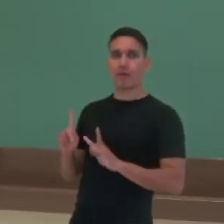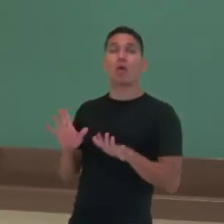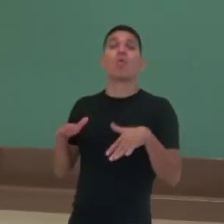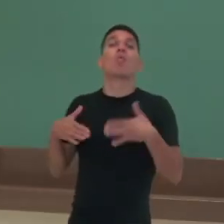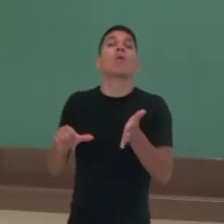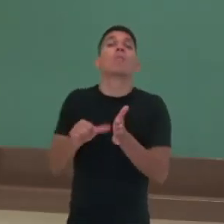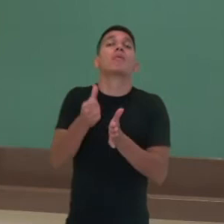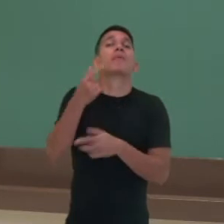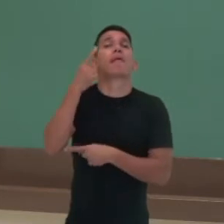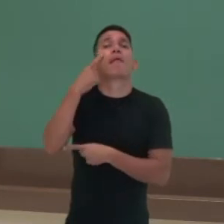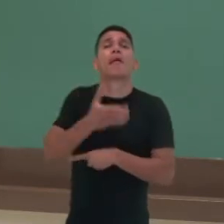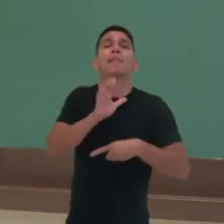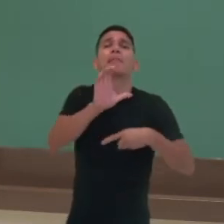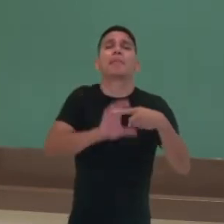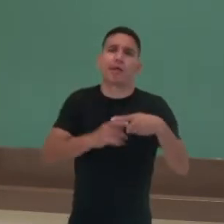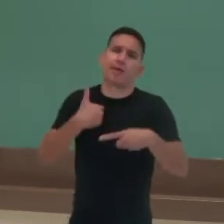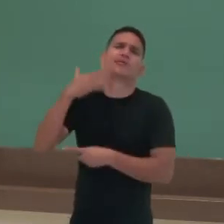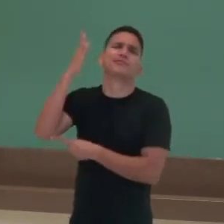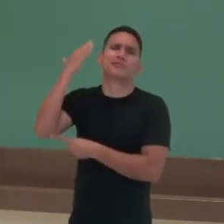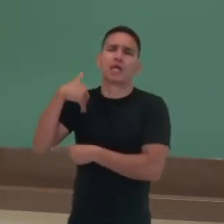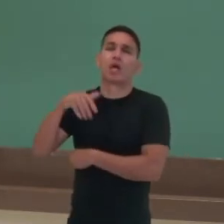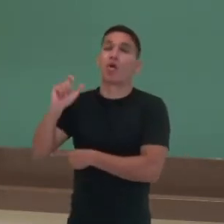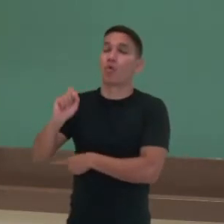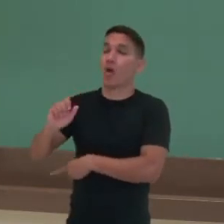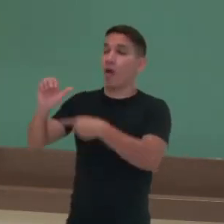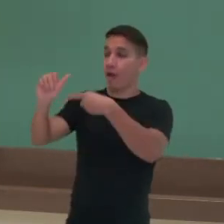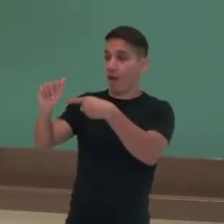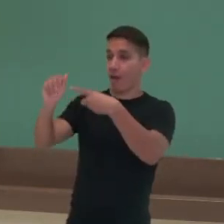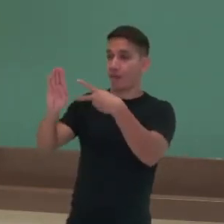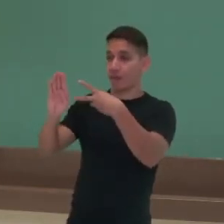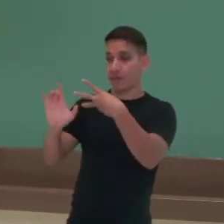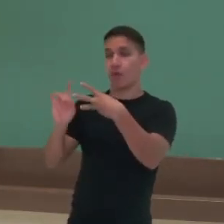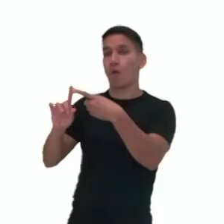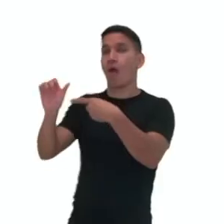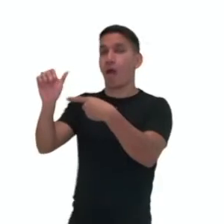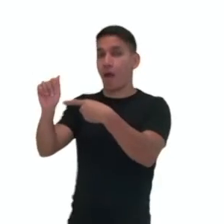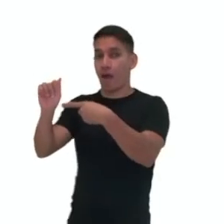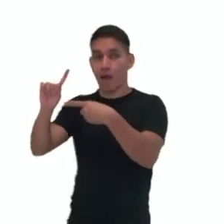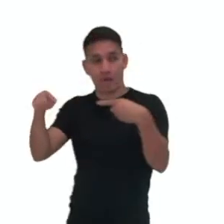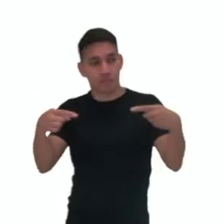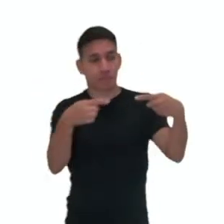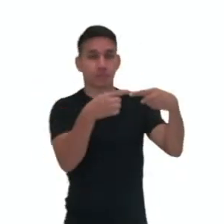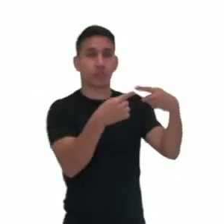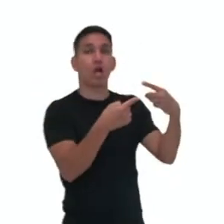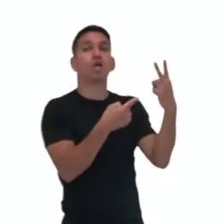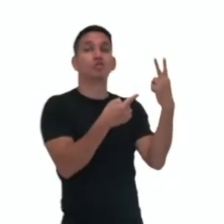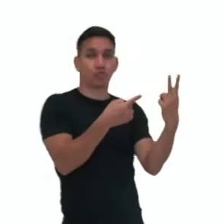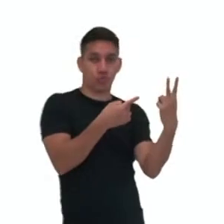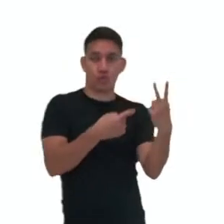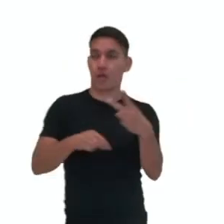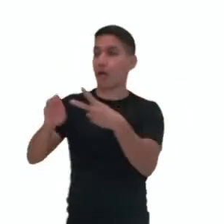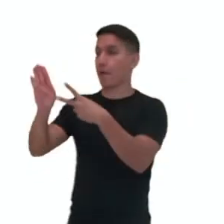primeira razão? Ó, eu sei que A está para 2, B está